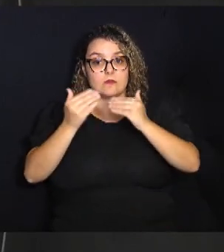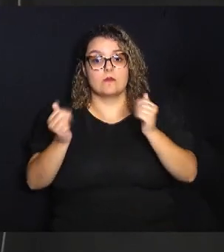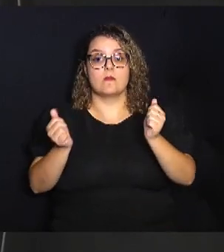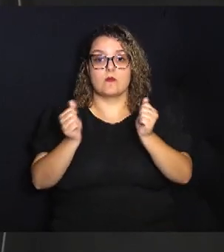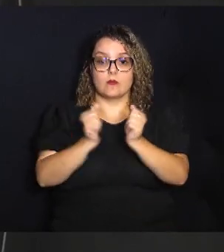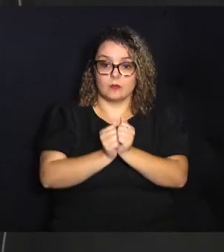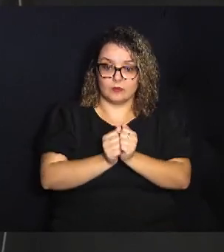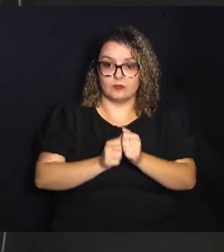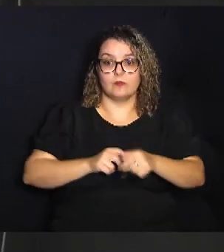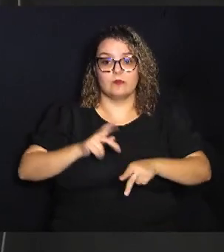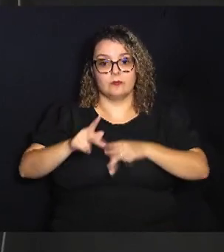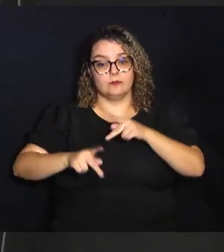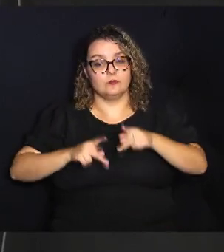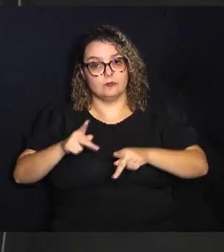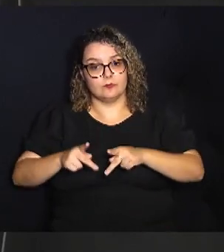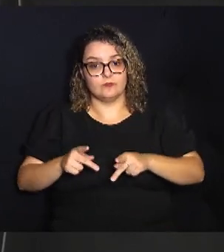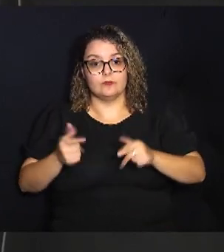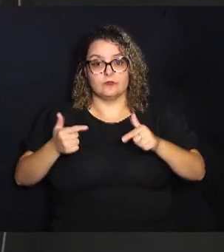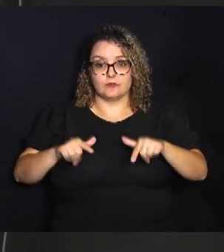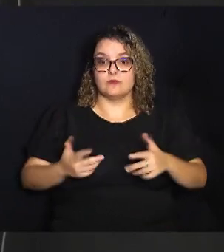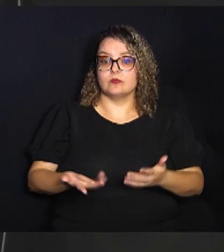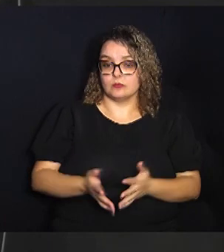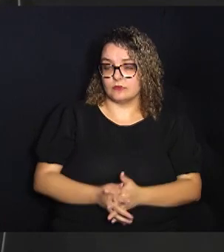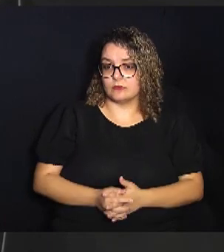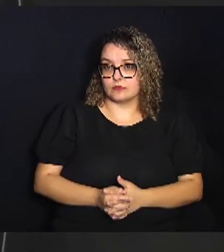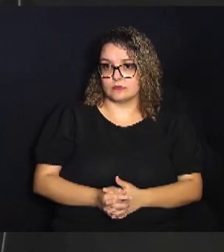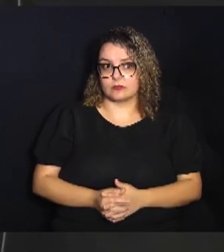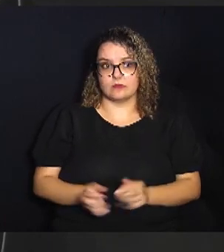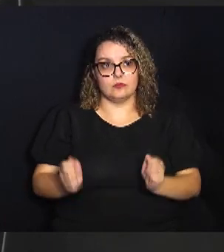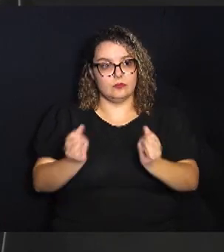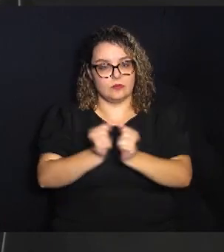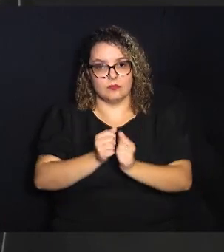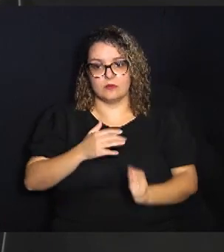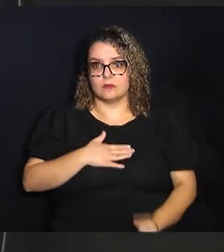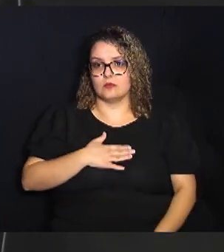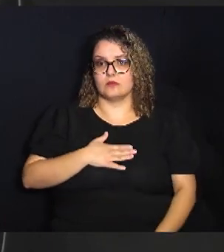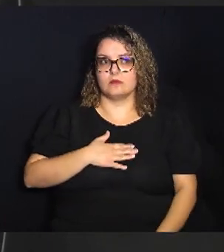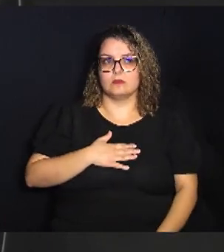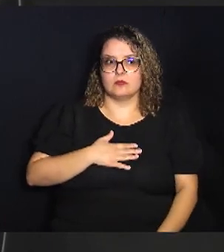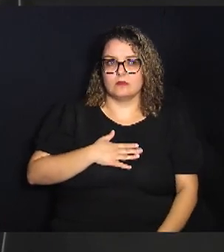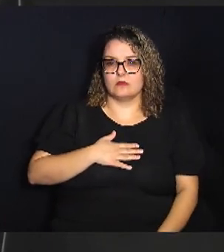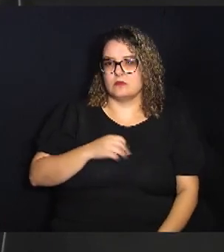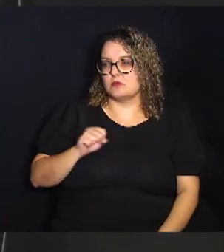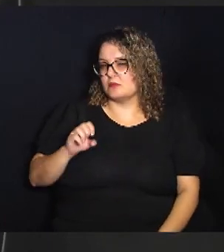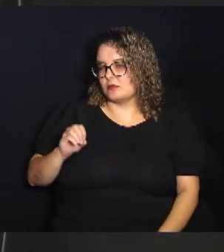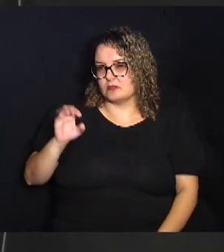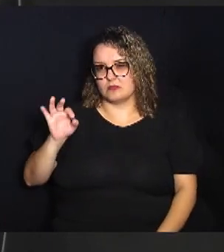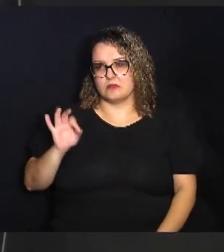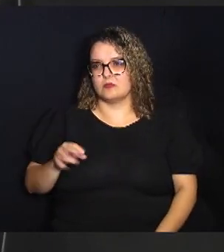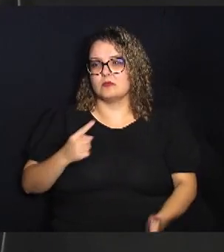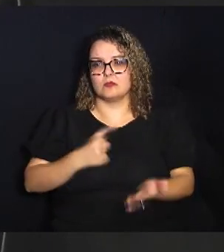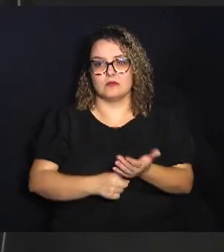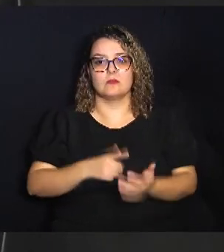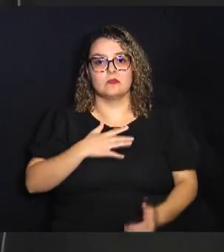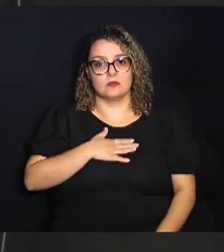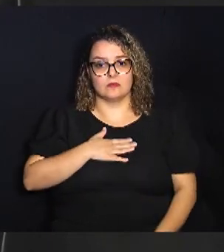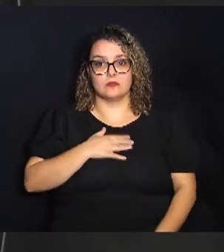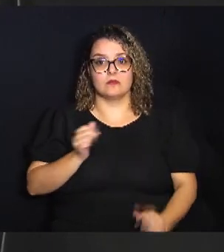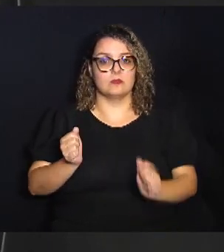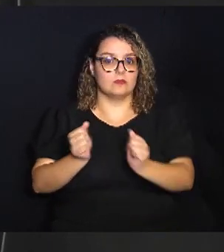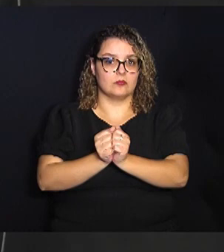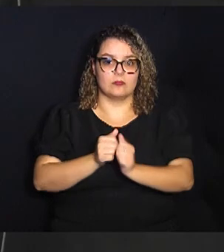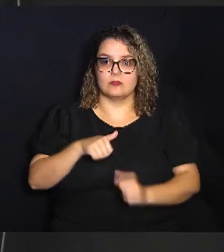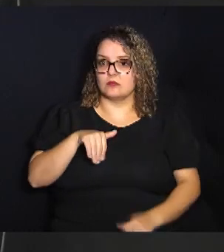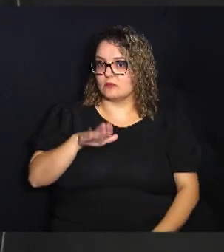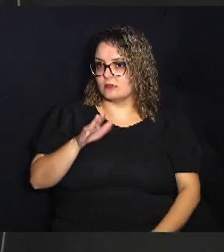com a população local que estão comigo já, eu digo que 80% da minha agenda hoje está comigo há